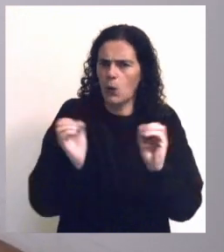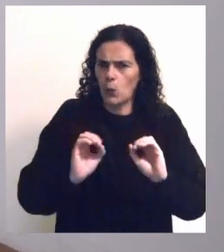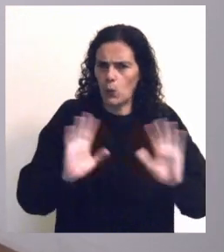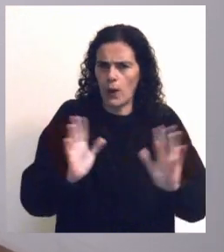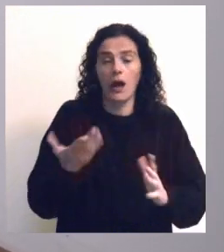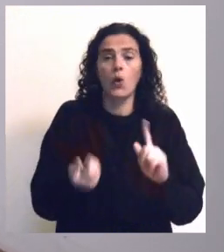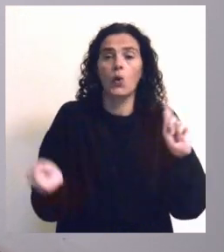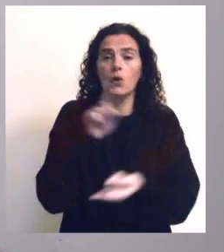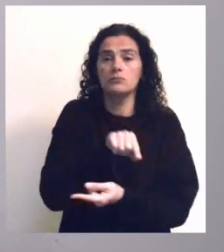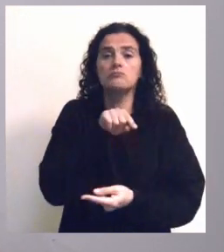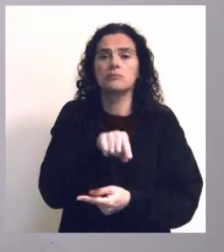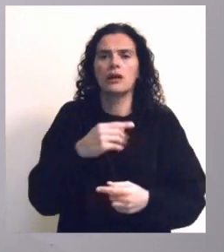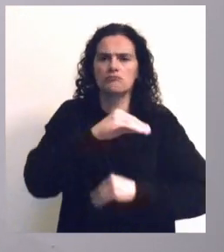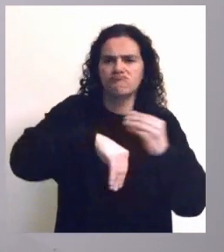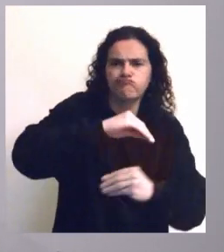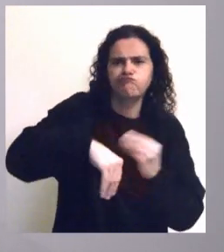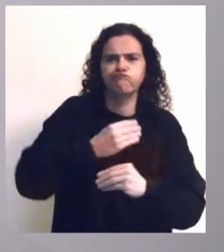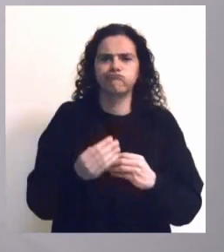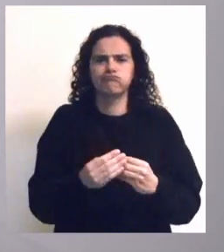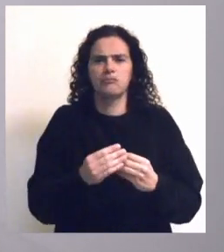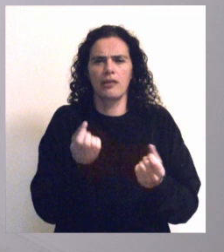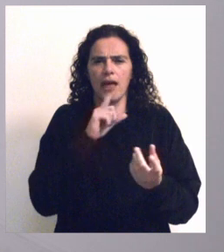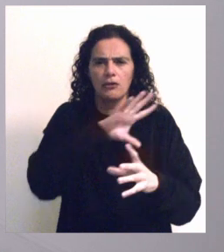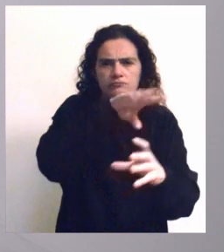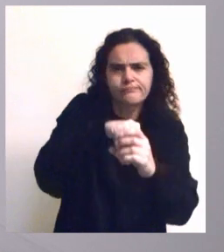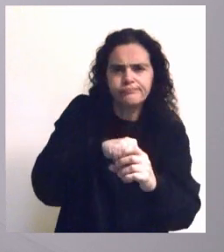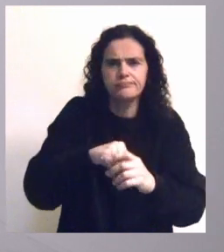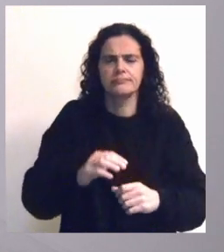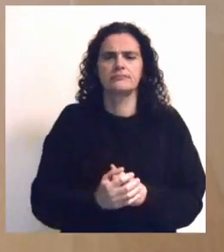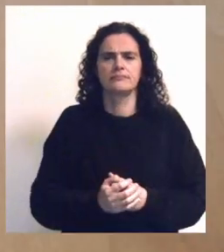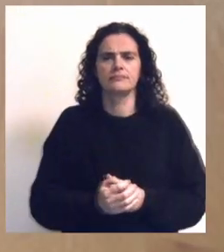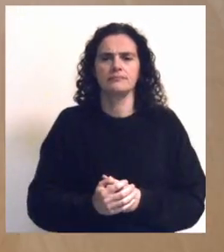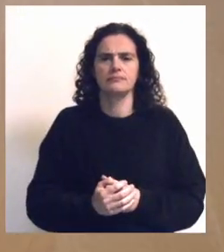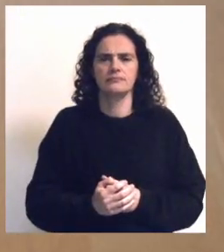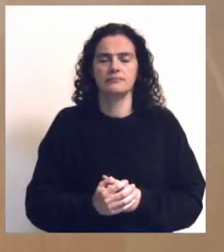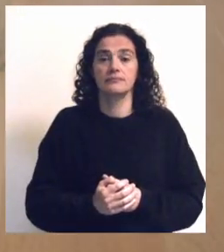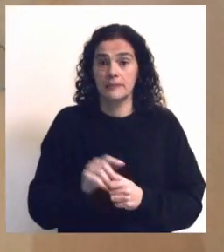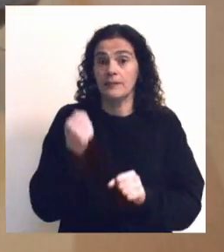obra, antes pelo contrário, misturando-as, envolvendo-as.